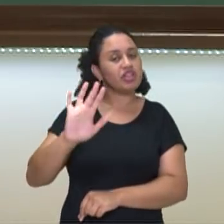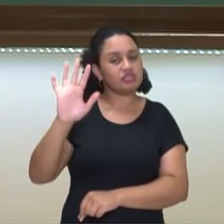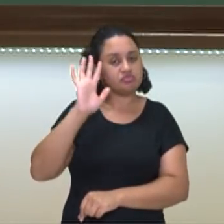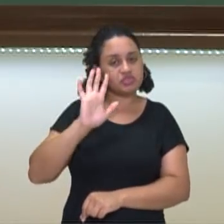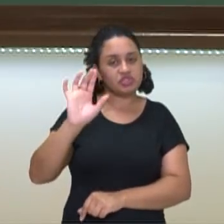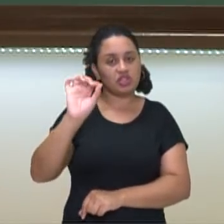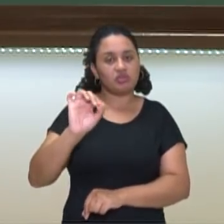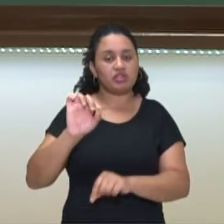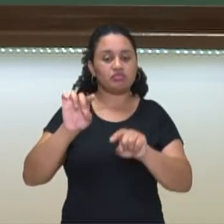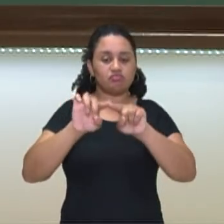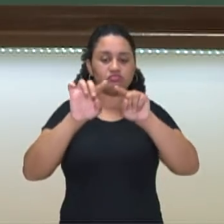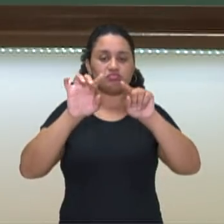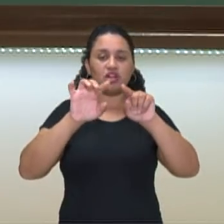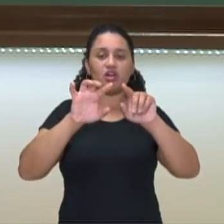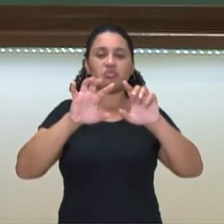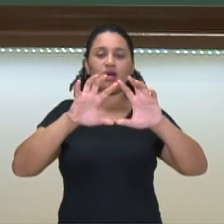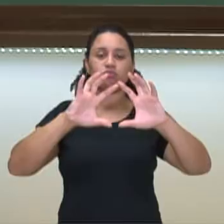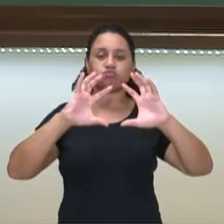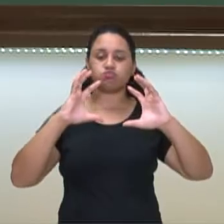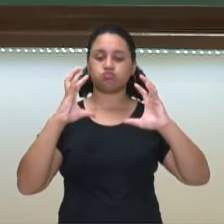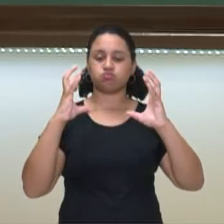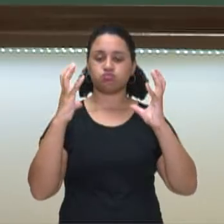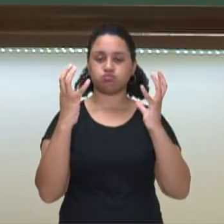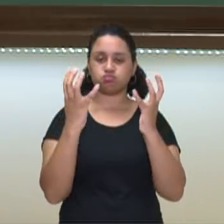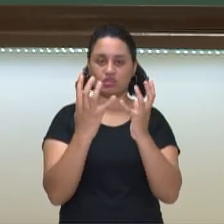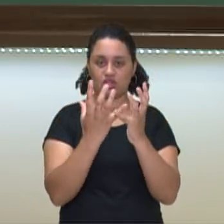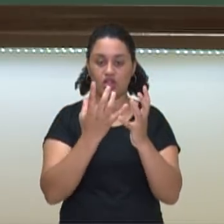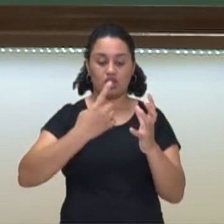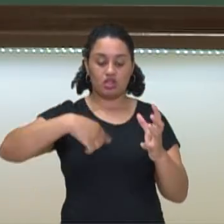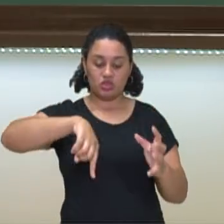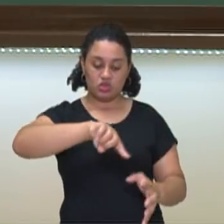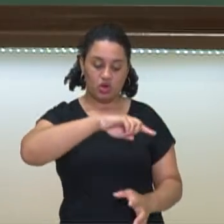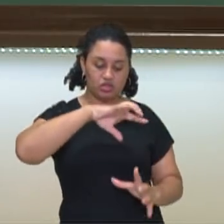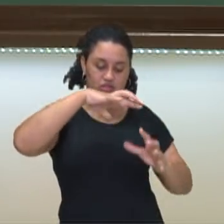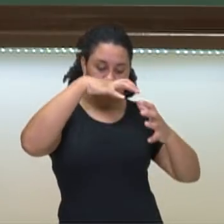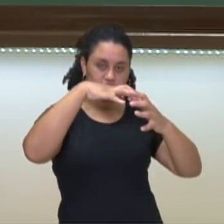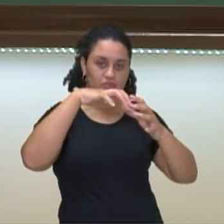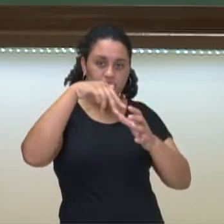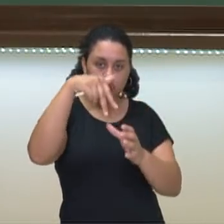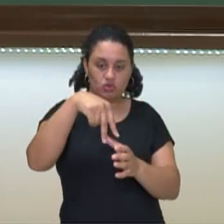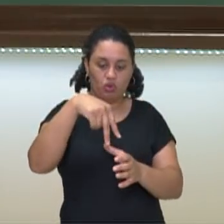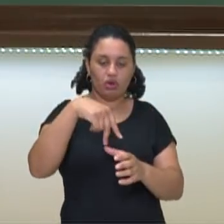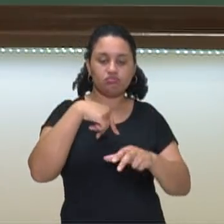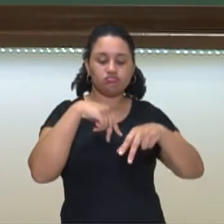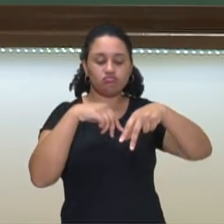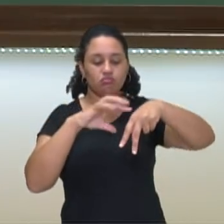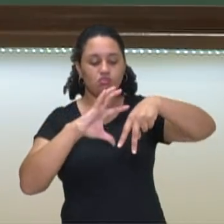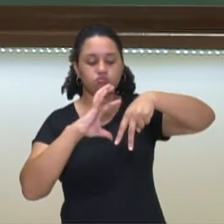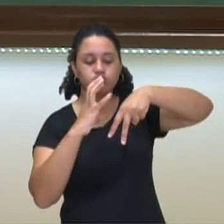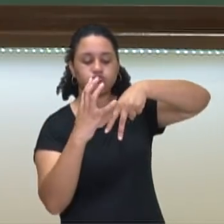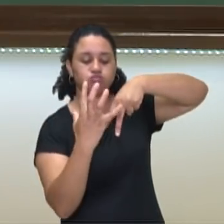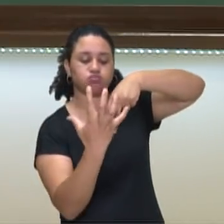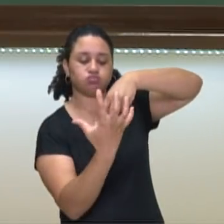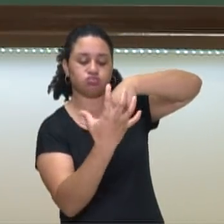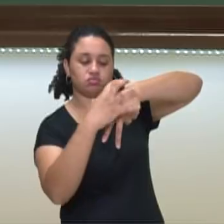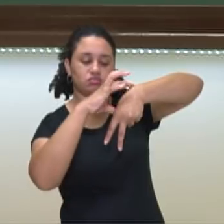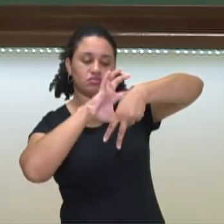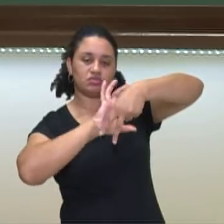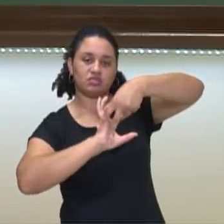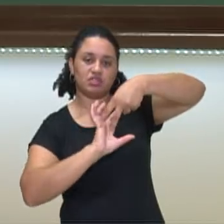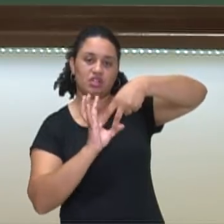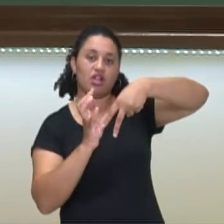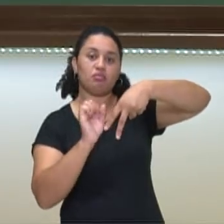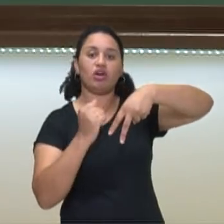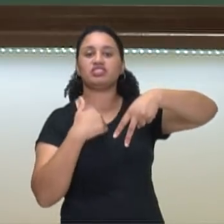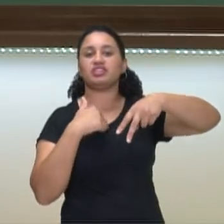uma esfera, uma redoma em volta de nós, formado por vários triângulos ou por vários